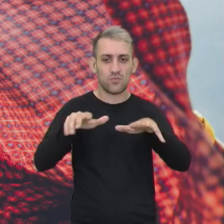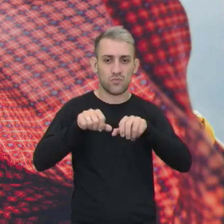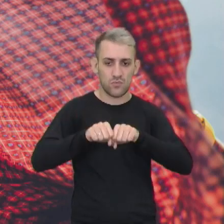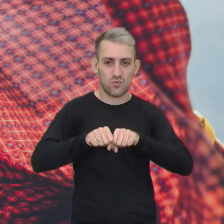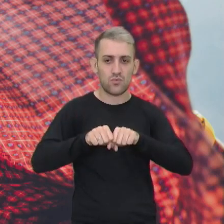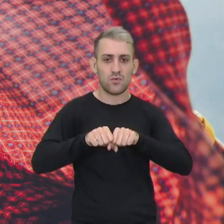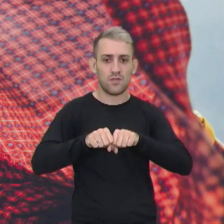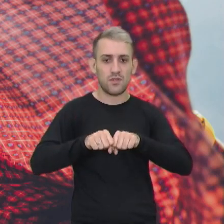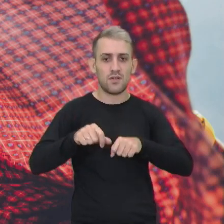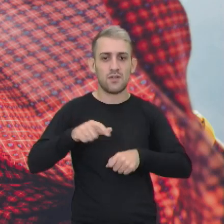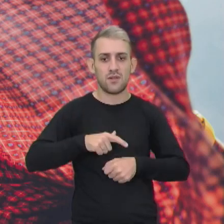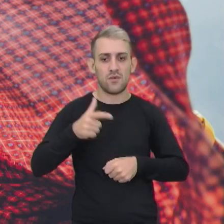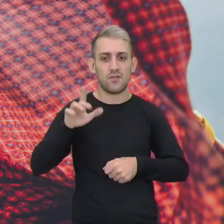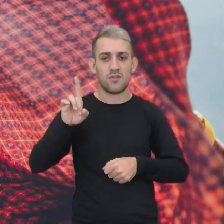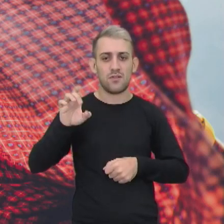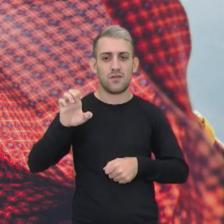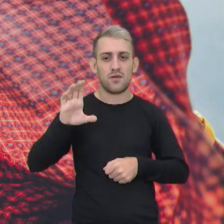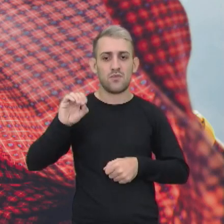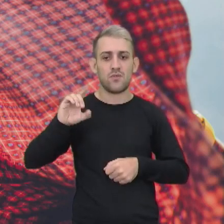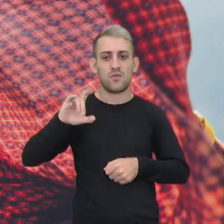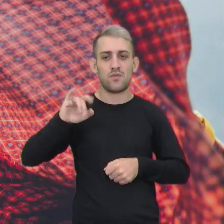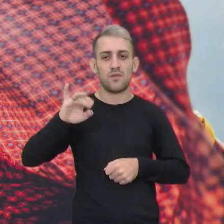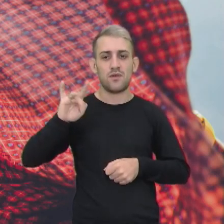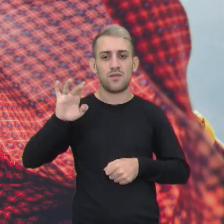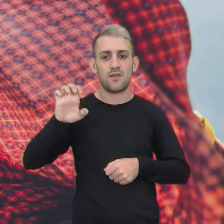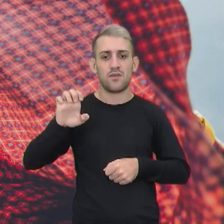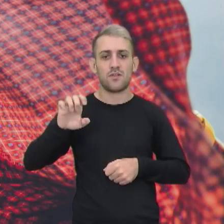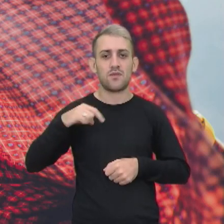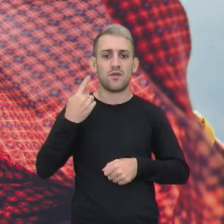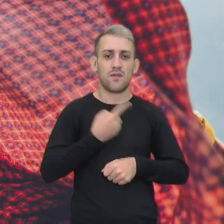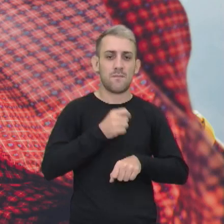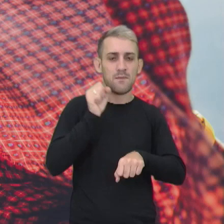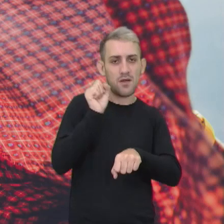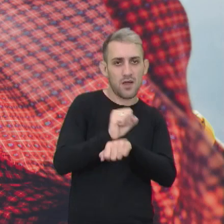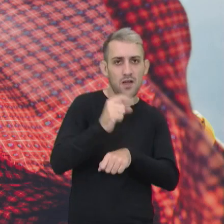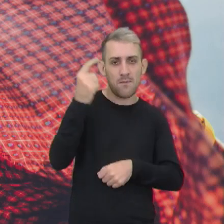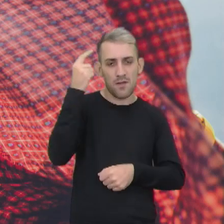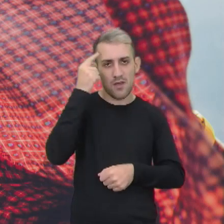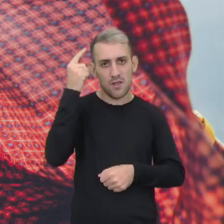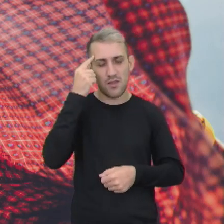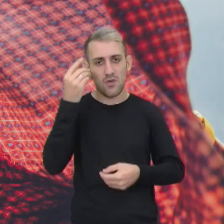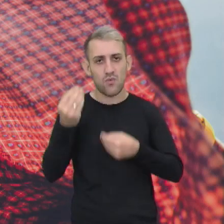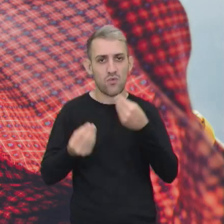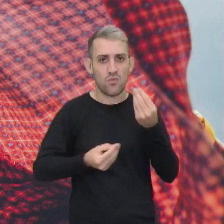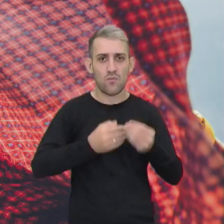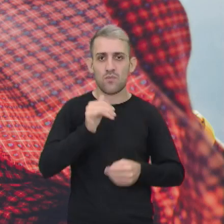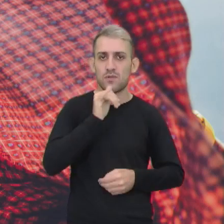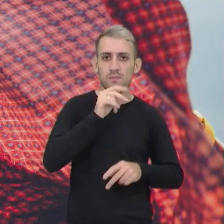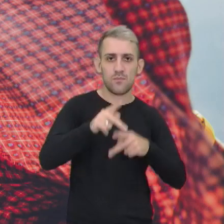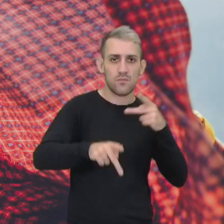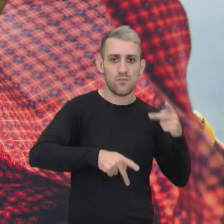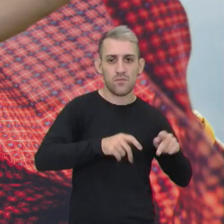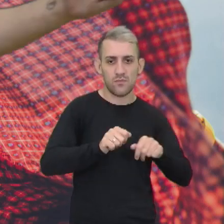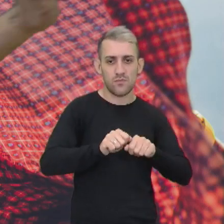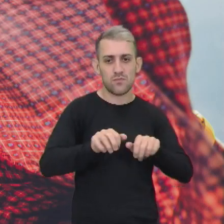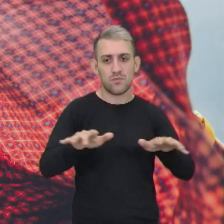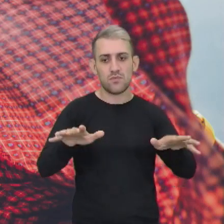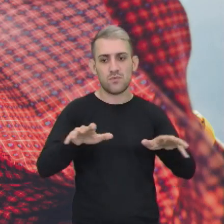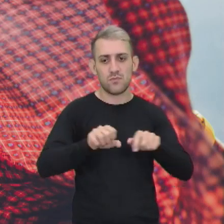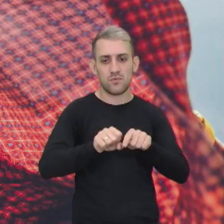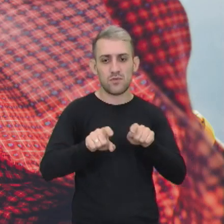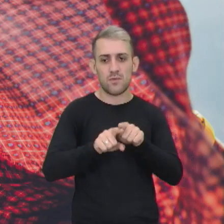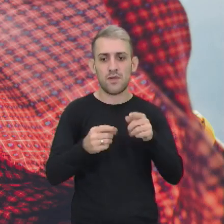A decolonialidade é justamente tentar parar de pensar, né, como um povo colonizado e começar a